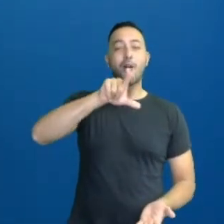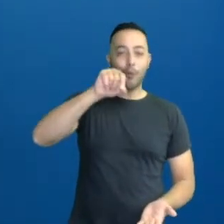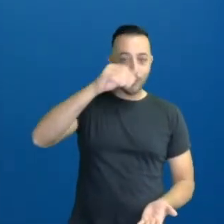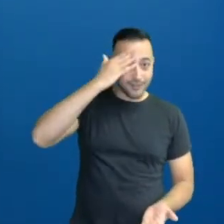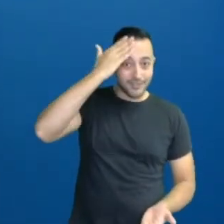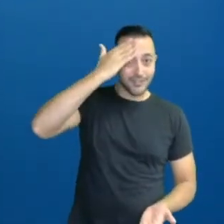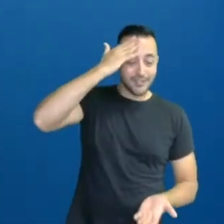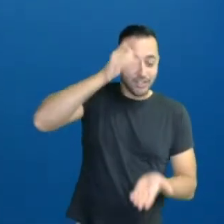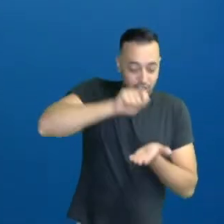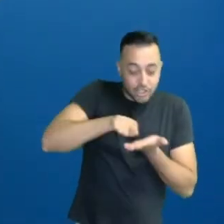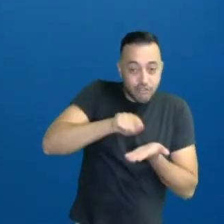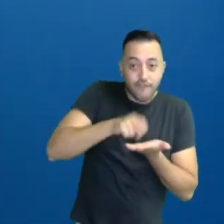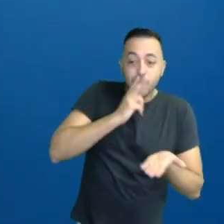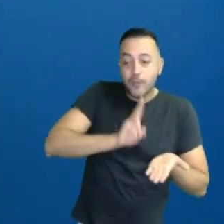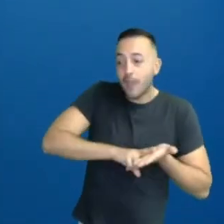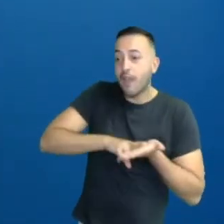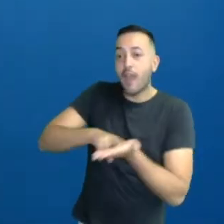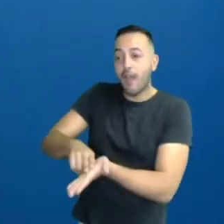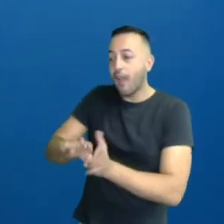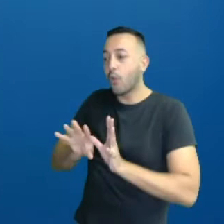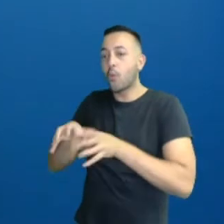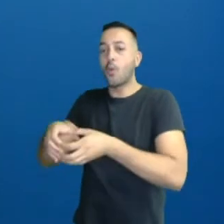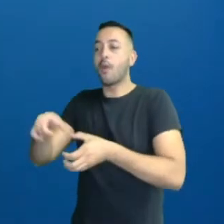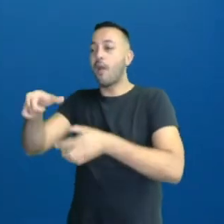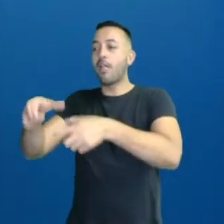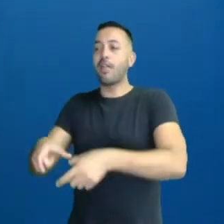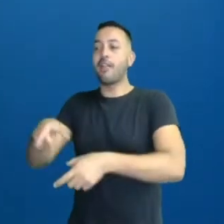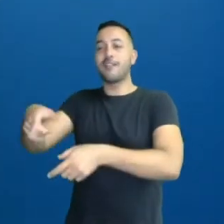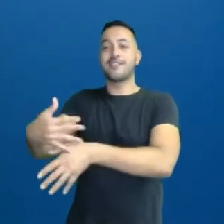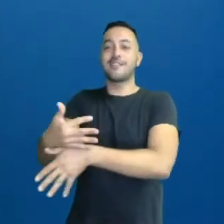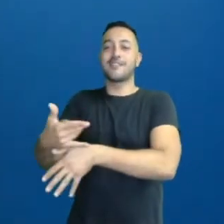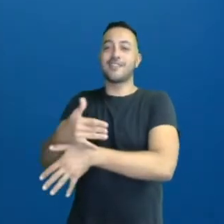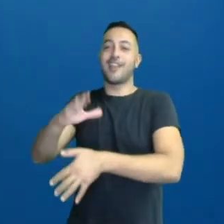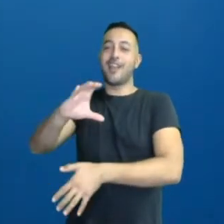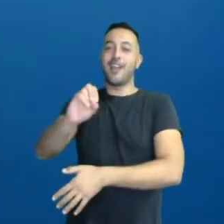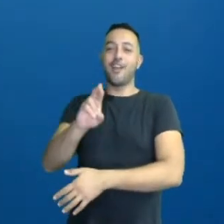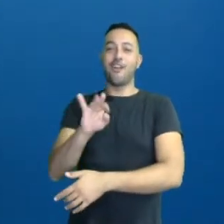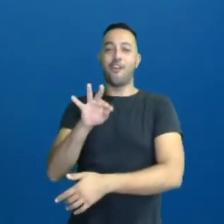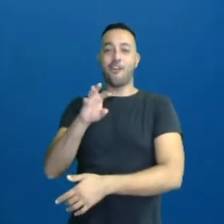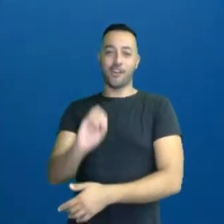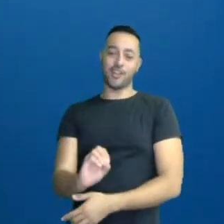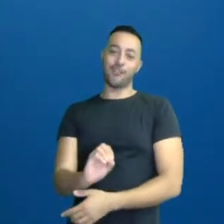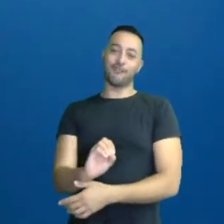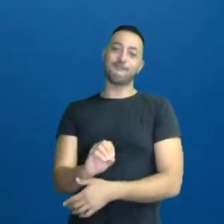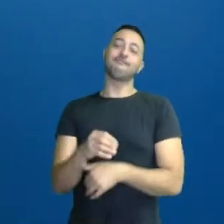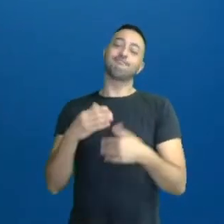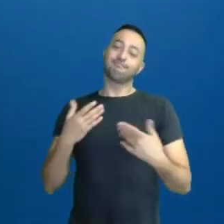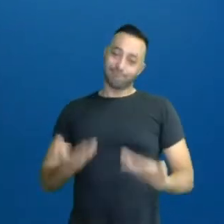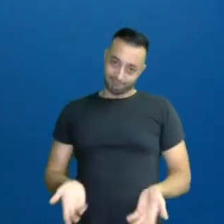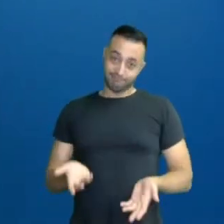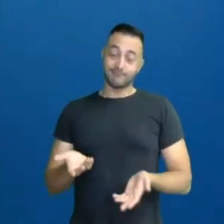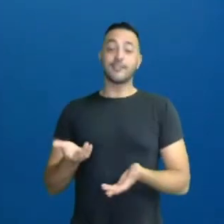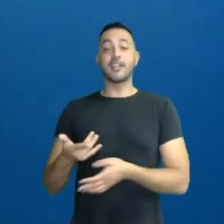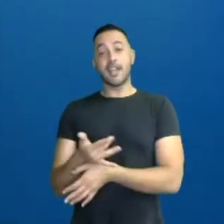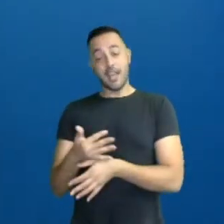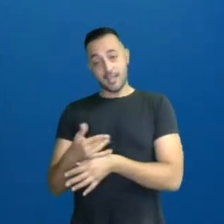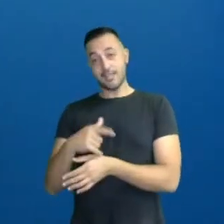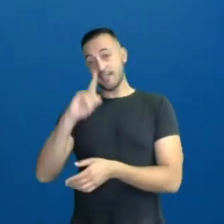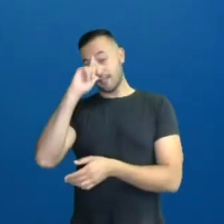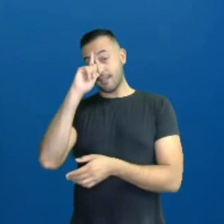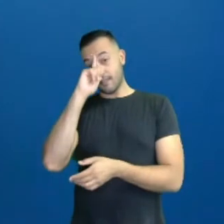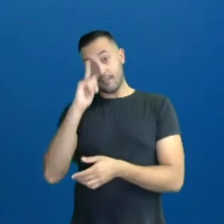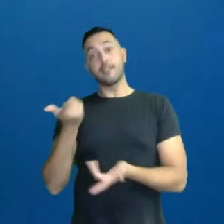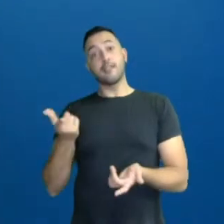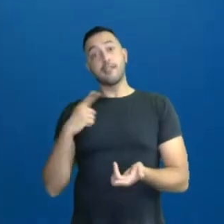aos cidadãos que moravam na cidade de Corinto. Então, Corinto é uma cidade, estado grega,